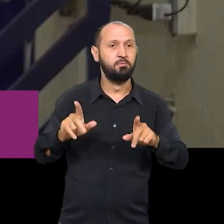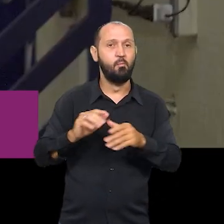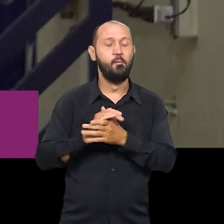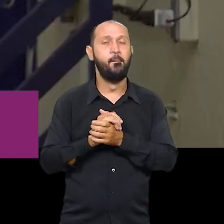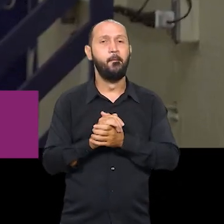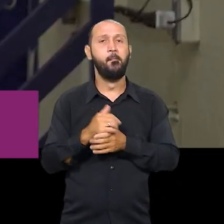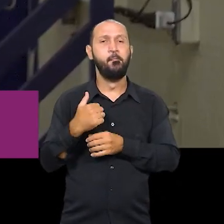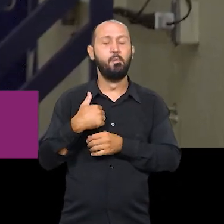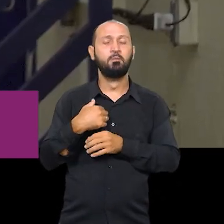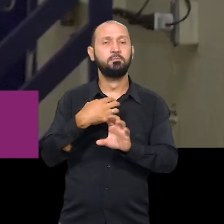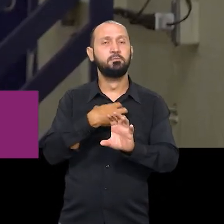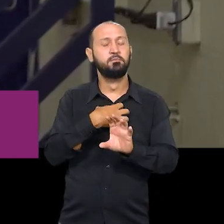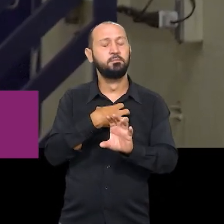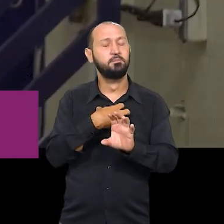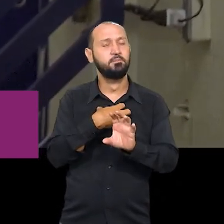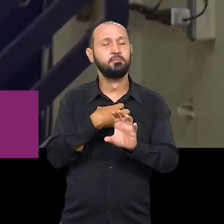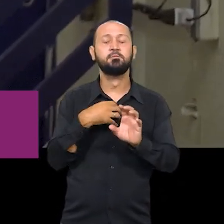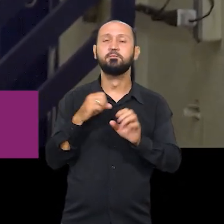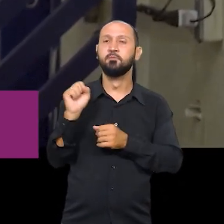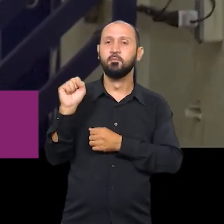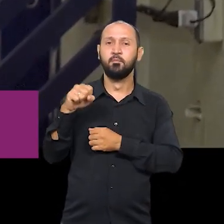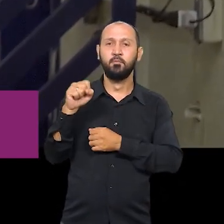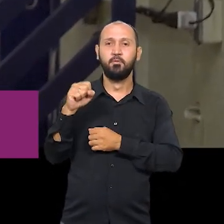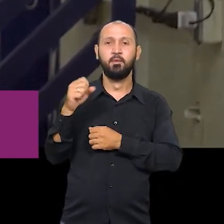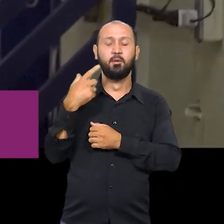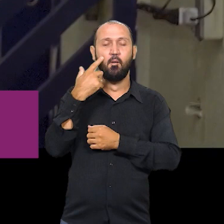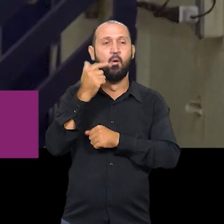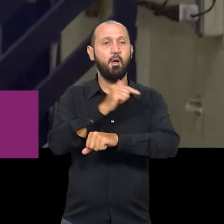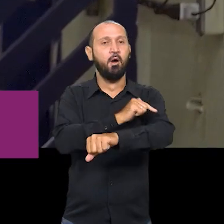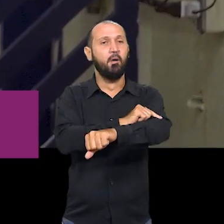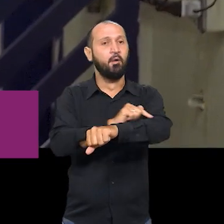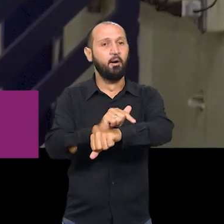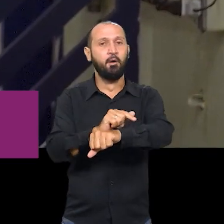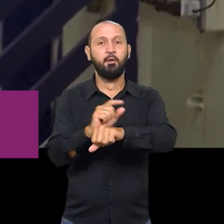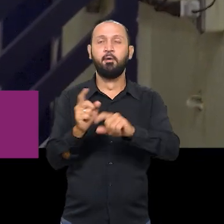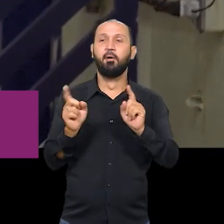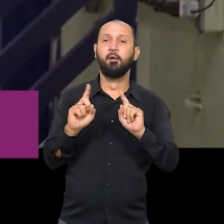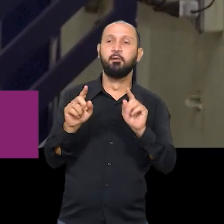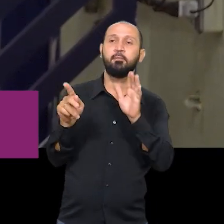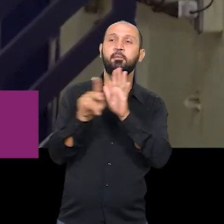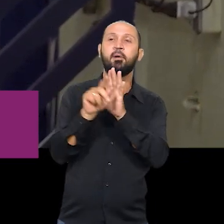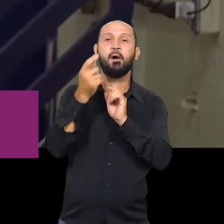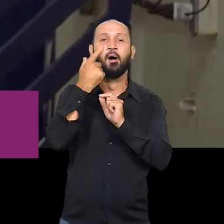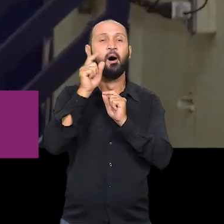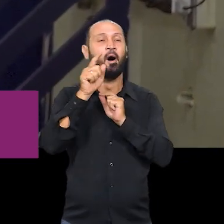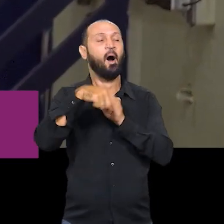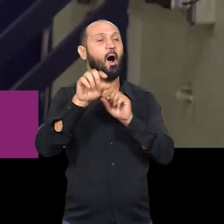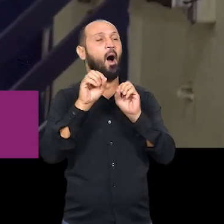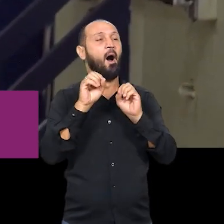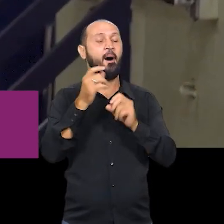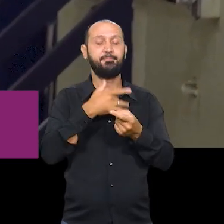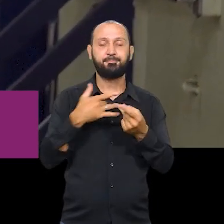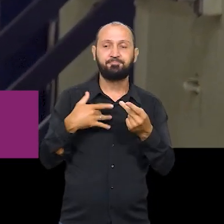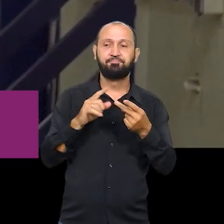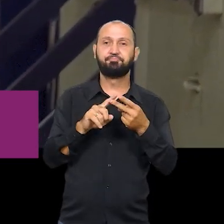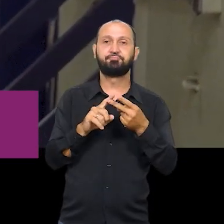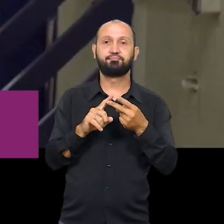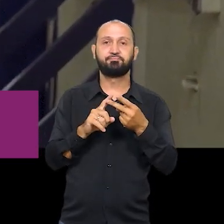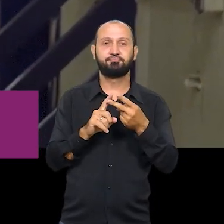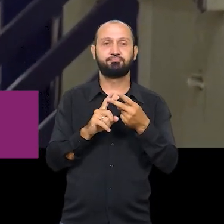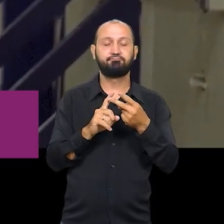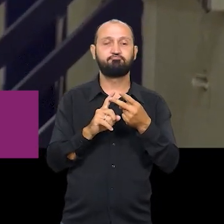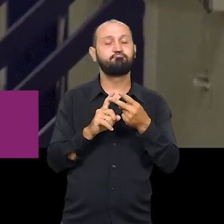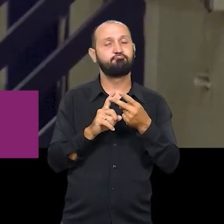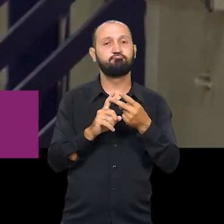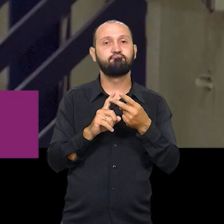tenho sentido, sim, uma mudança de atitude, não só no pessoal envolvido na saúde, no pessoal